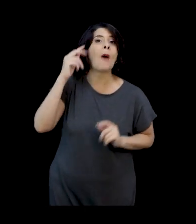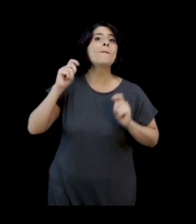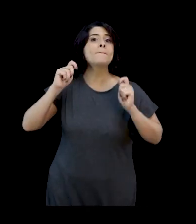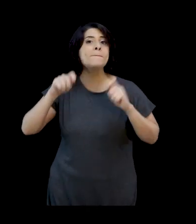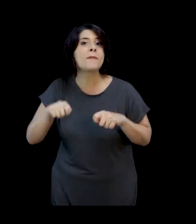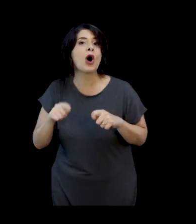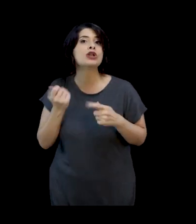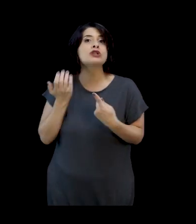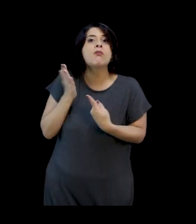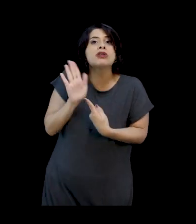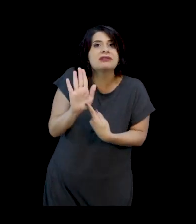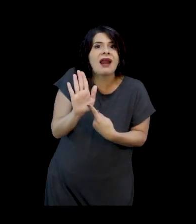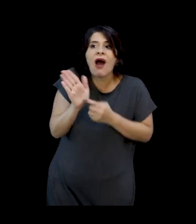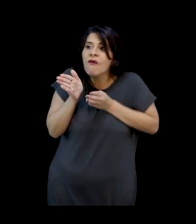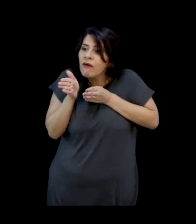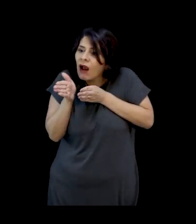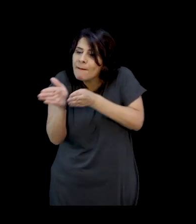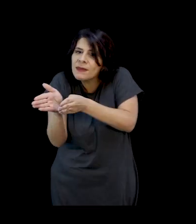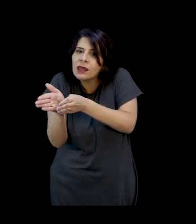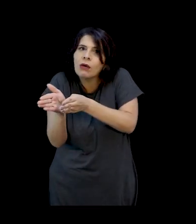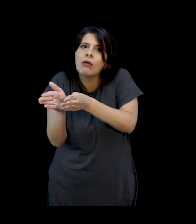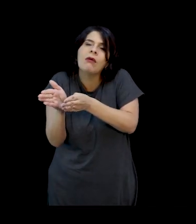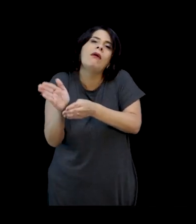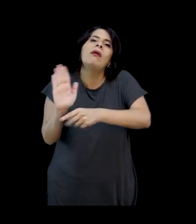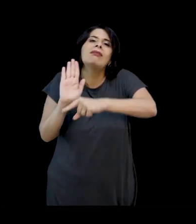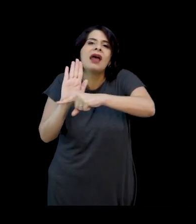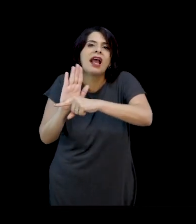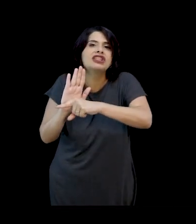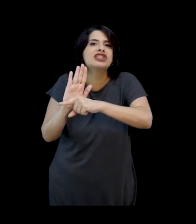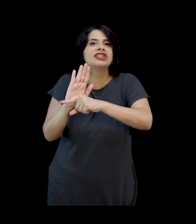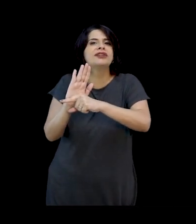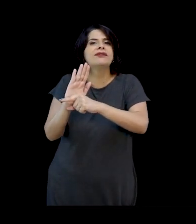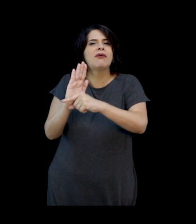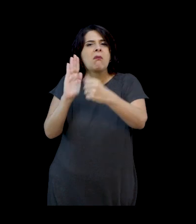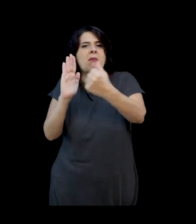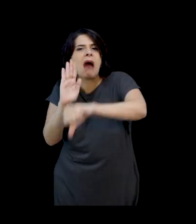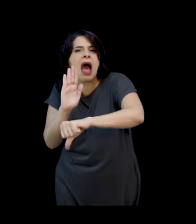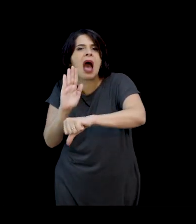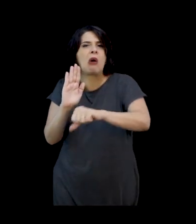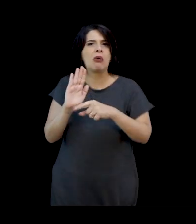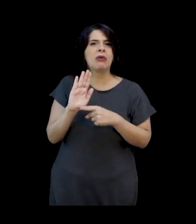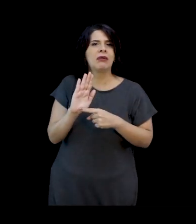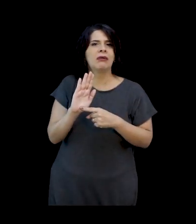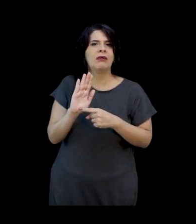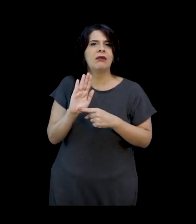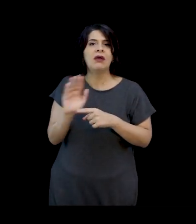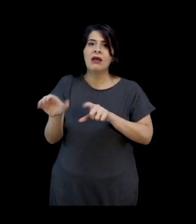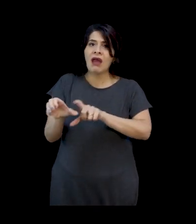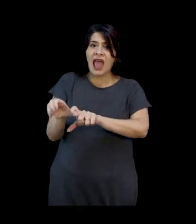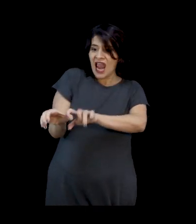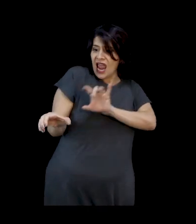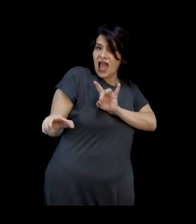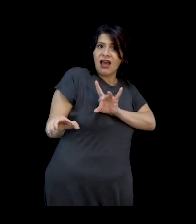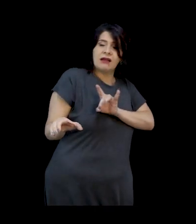ela pode apontar também para uma dimensão maligna, maléfica e não emancipadora,